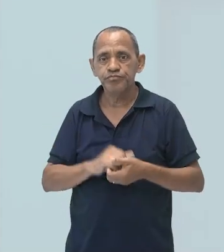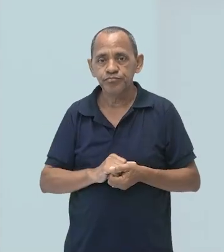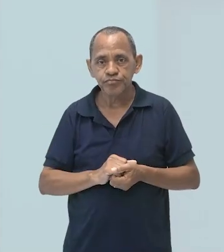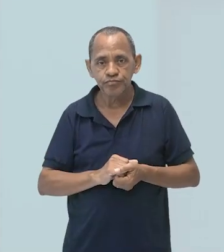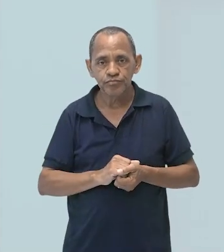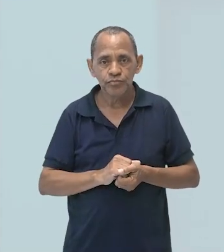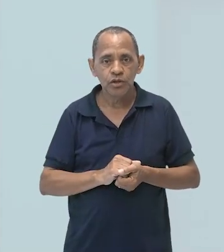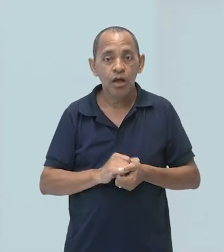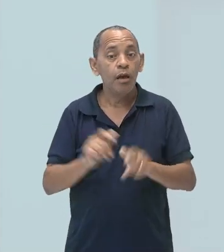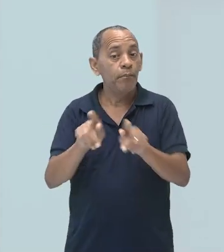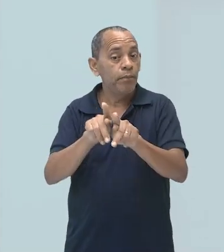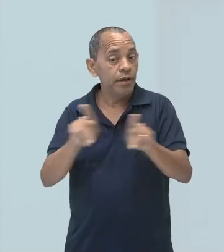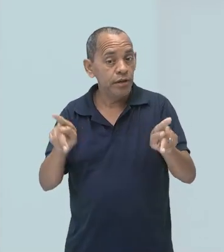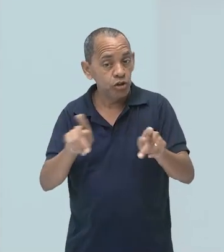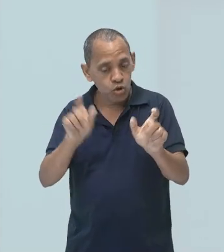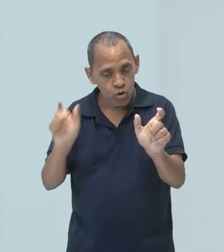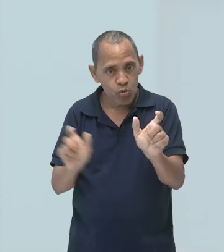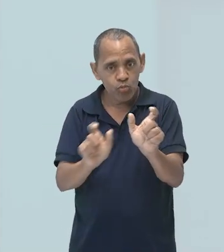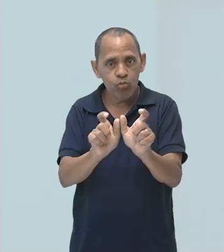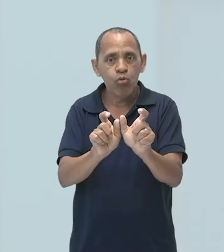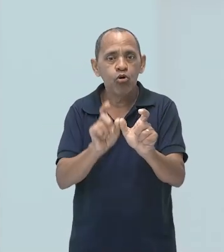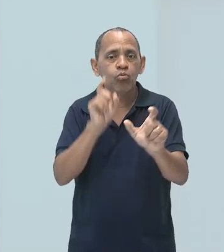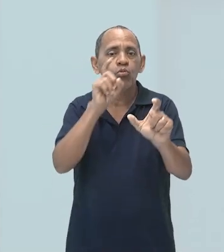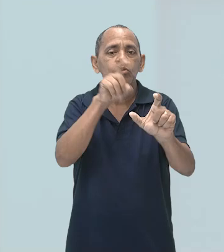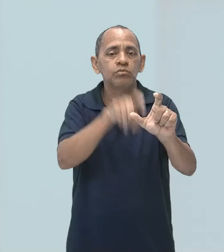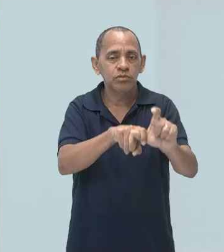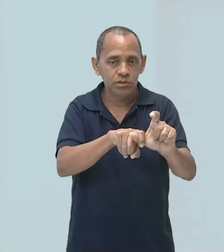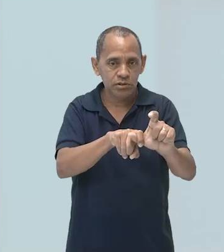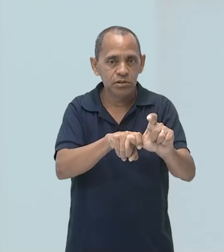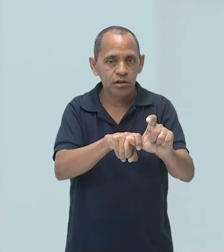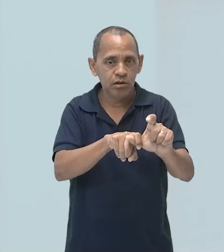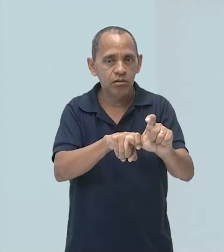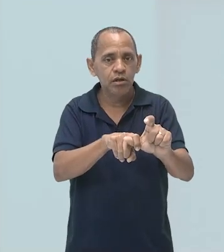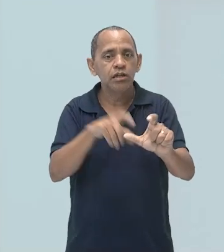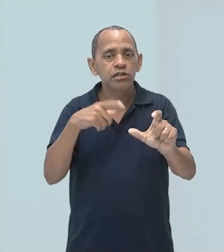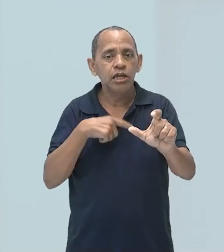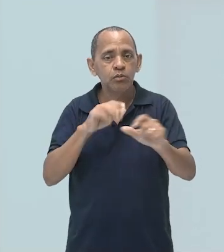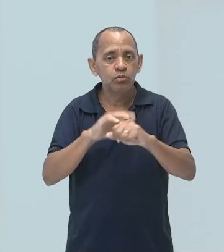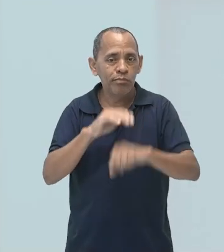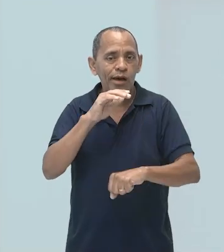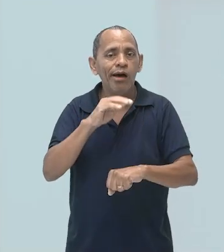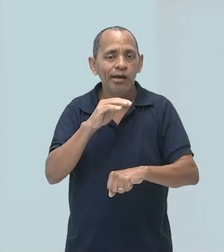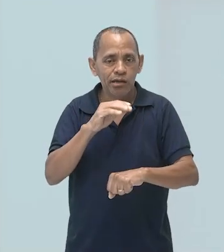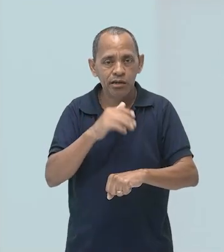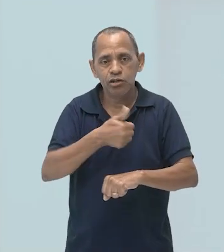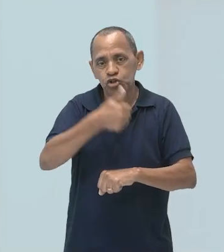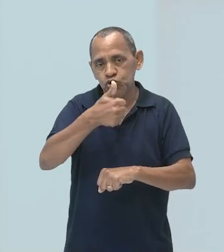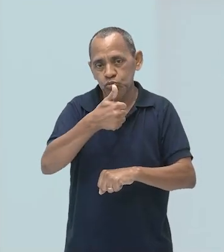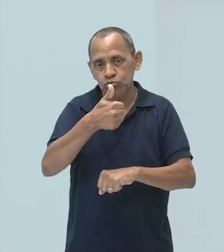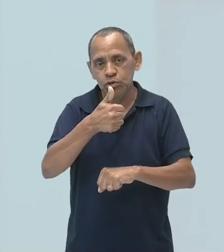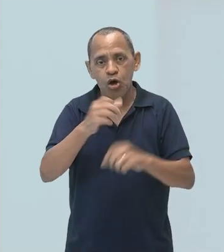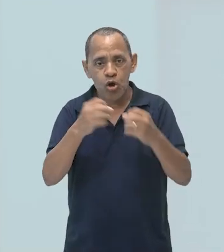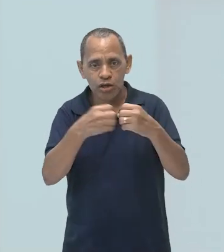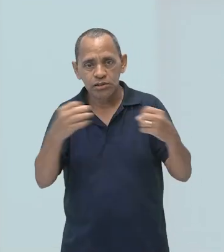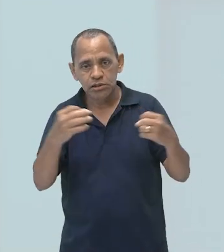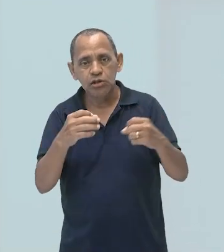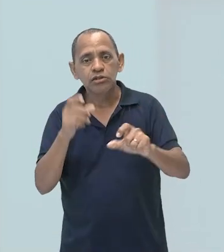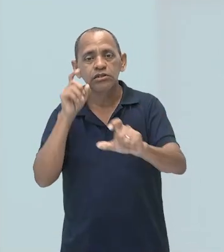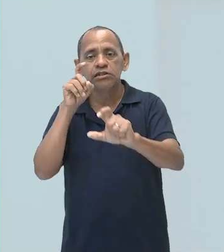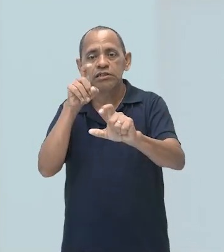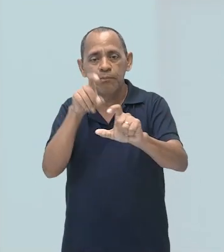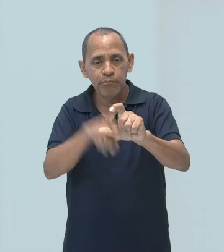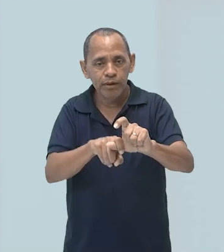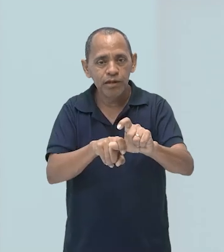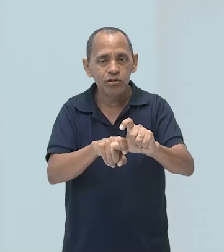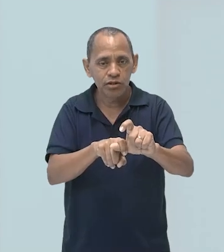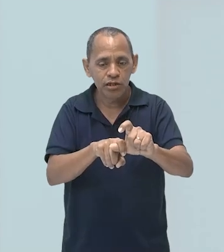um período composto por subordinação, em que nós temos mais de uma oração e essas orações dependem umas das outras.